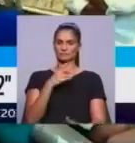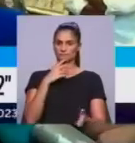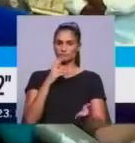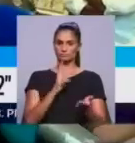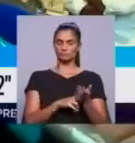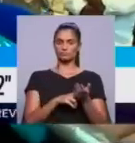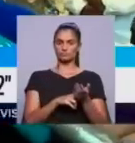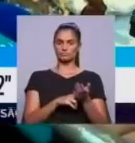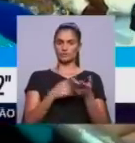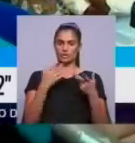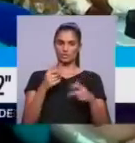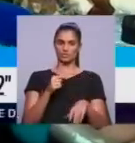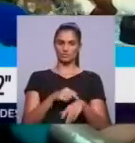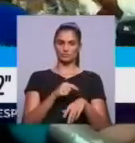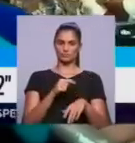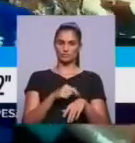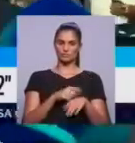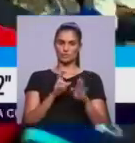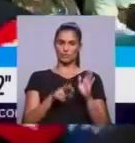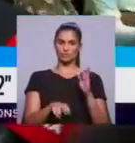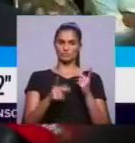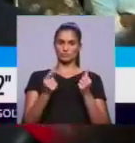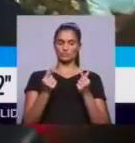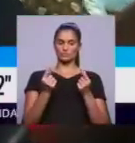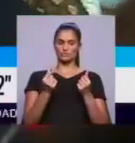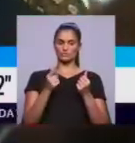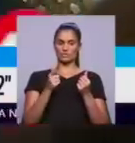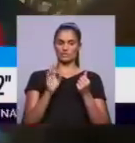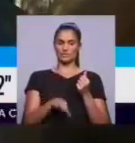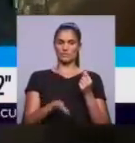neste momento sobretudo da inflação